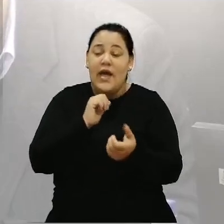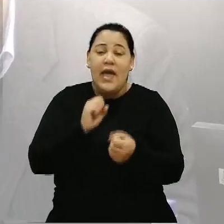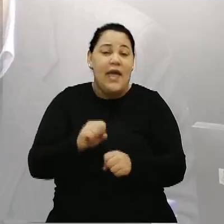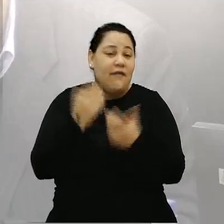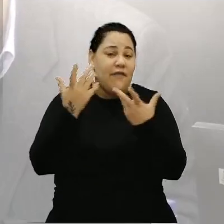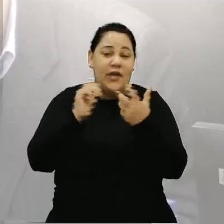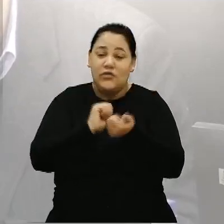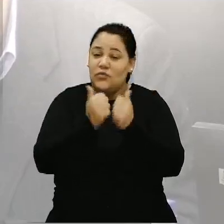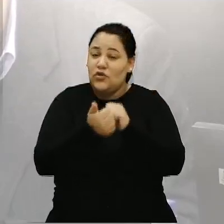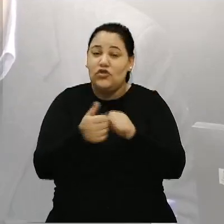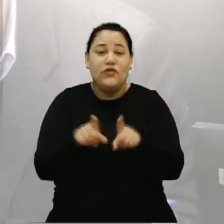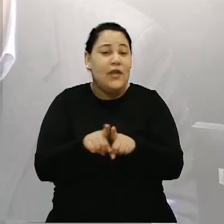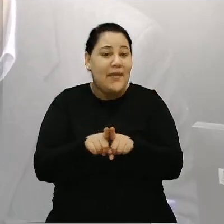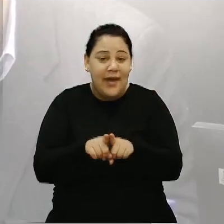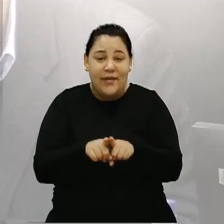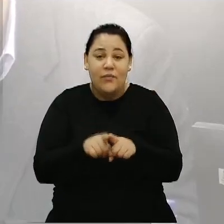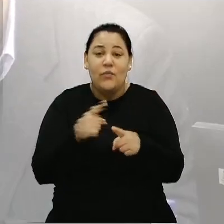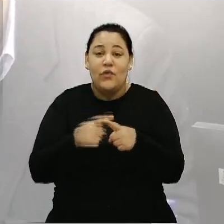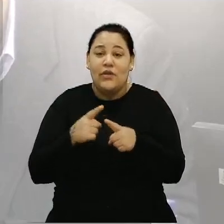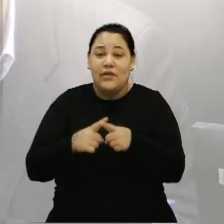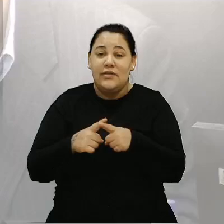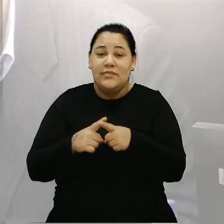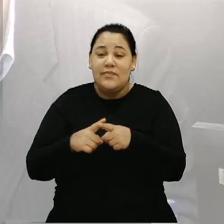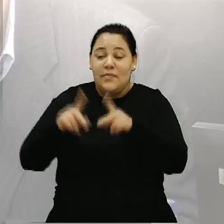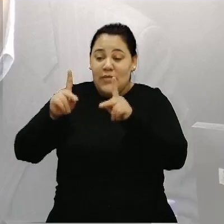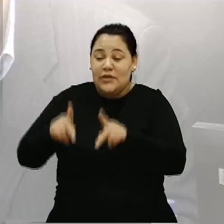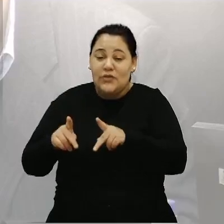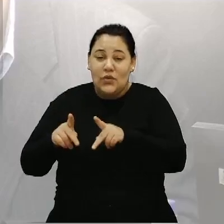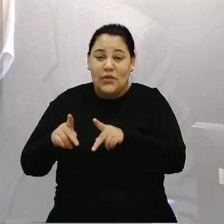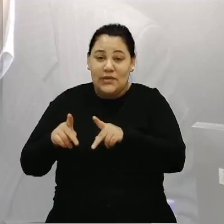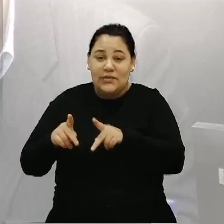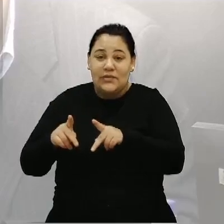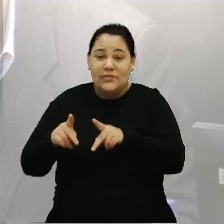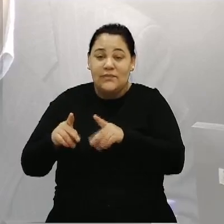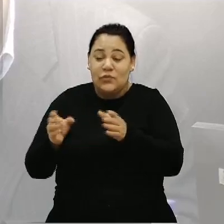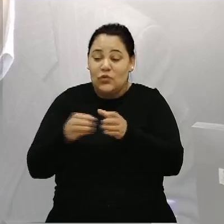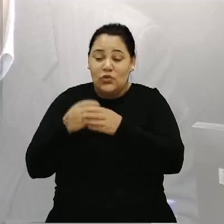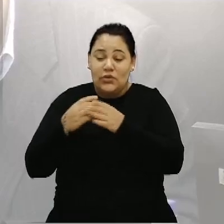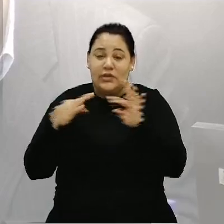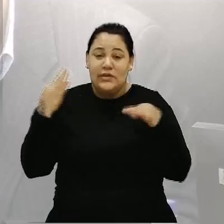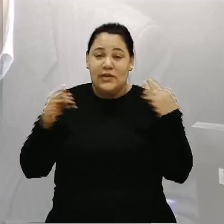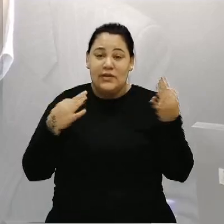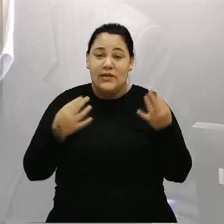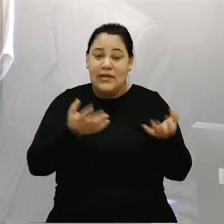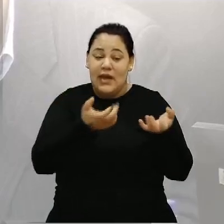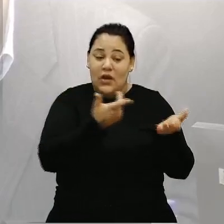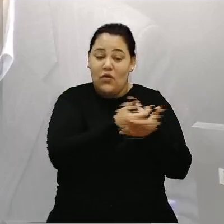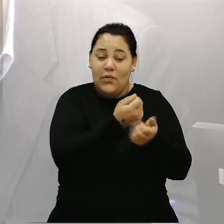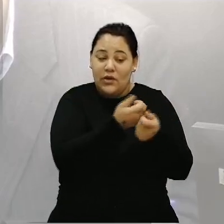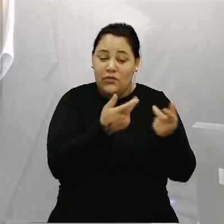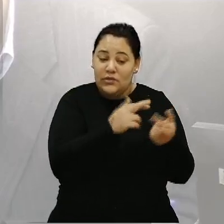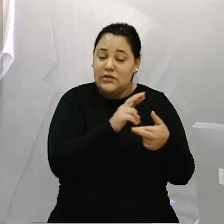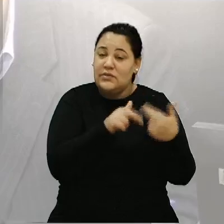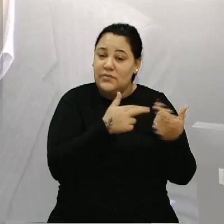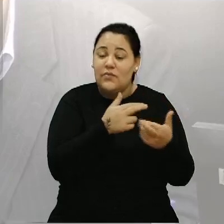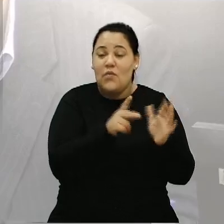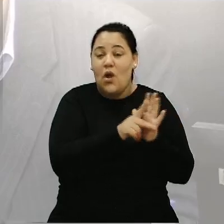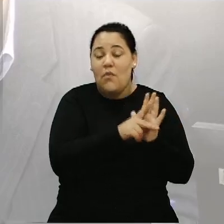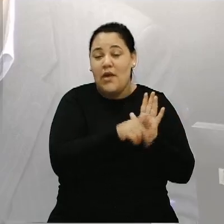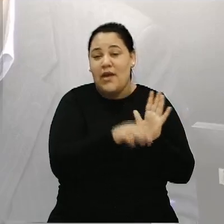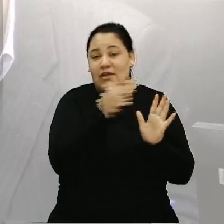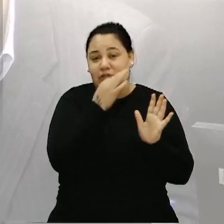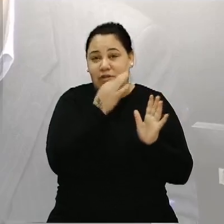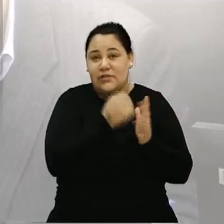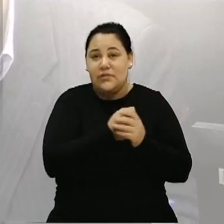tem, porque essas pessoas vêm de outras cidades, vêm de outras localidades e querem levar, sim, uma lembrança de Caxias do Sul. Quando a gente vai